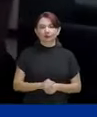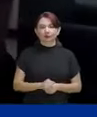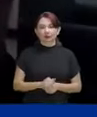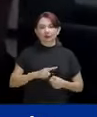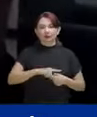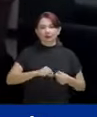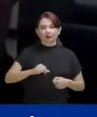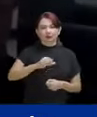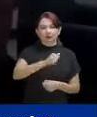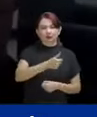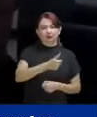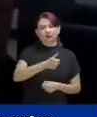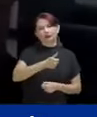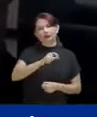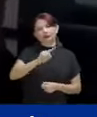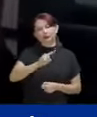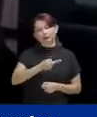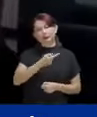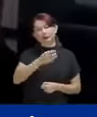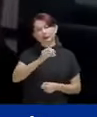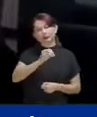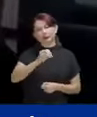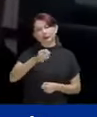artigo 1003 do CPC.